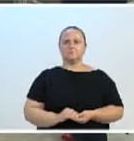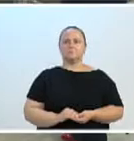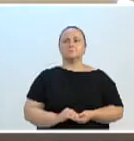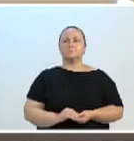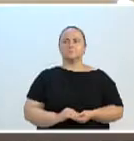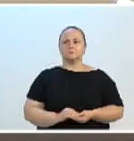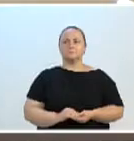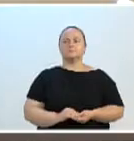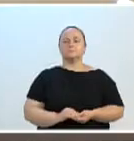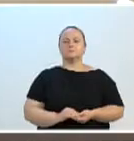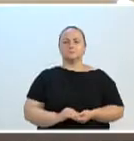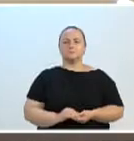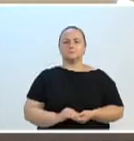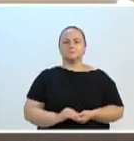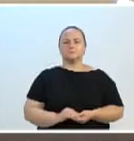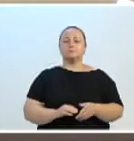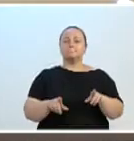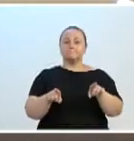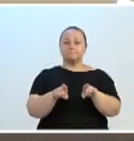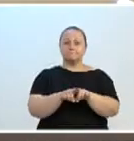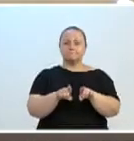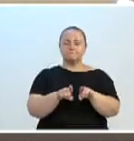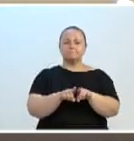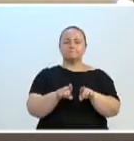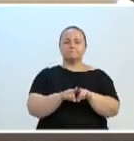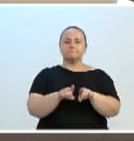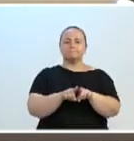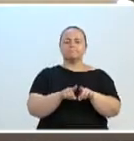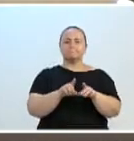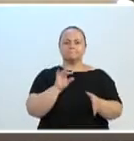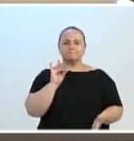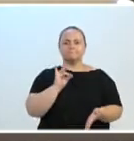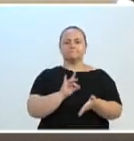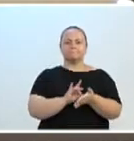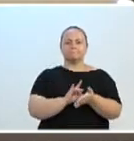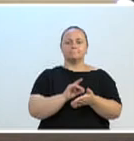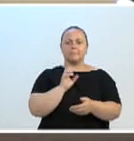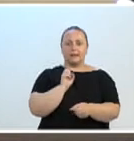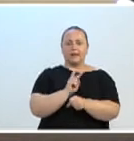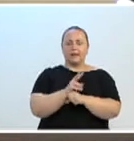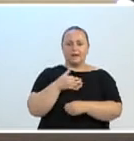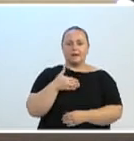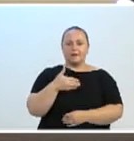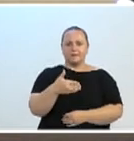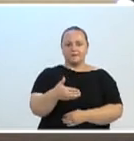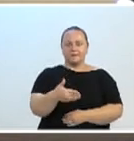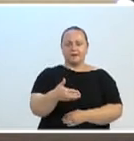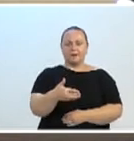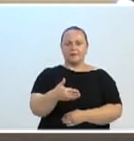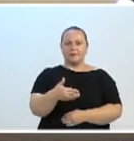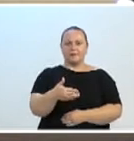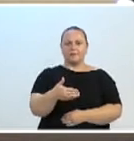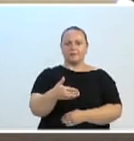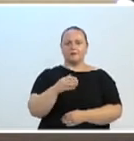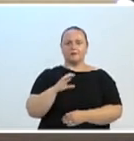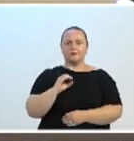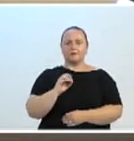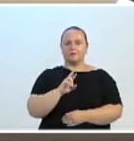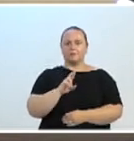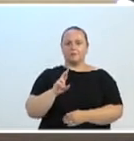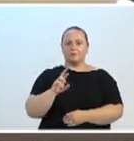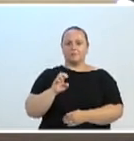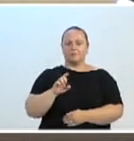Declaro os mesmos eleitos e empossados para os cargos de corregedor titular e